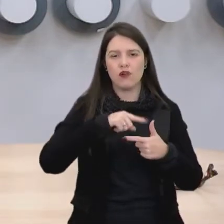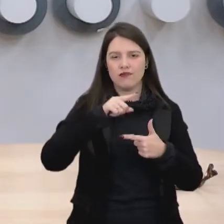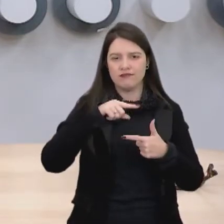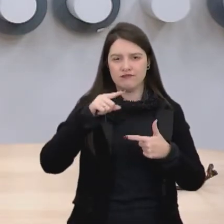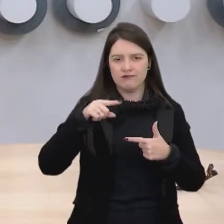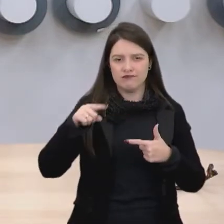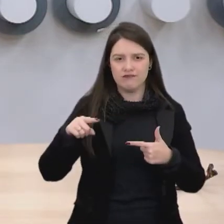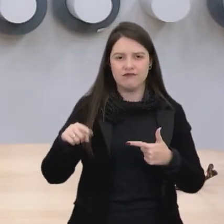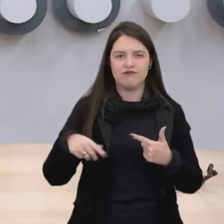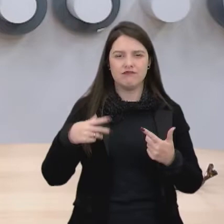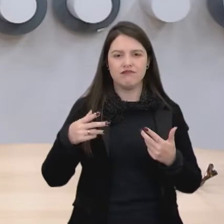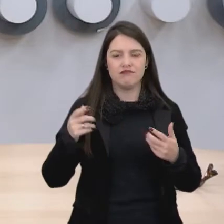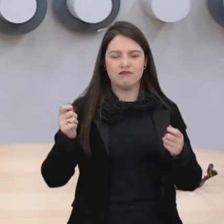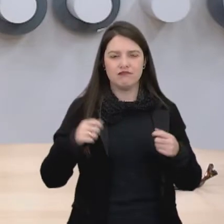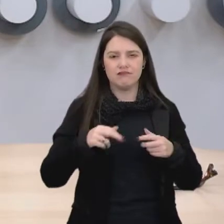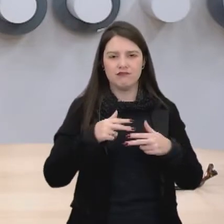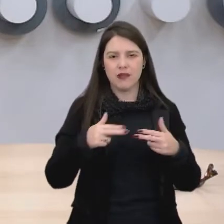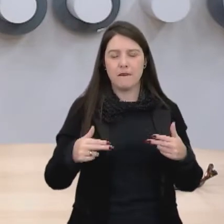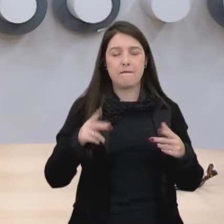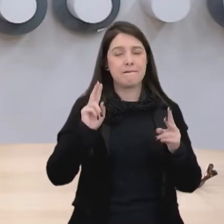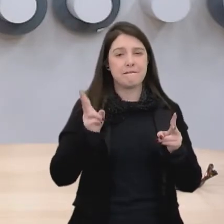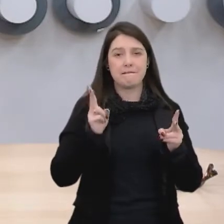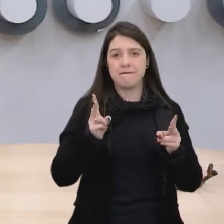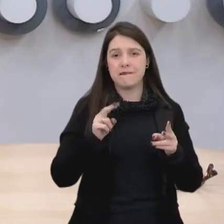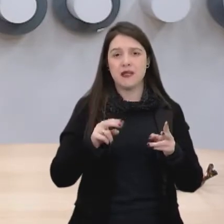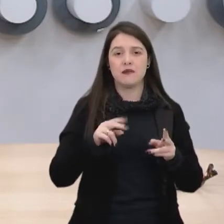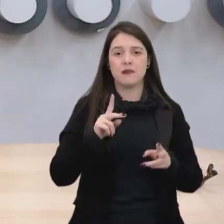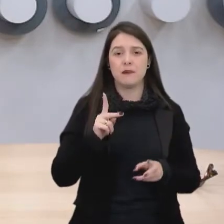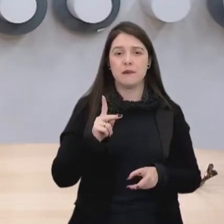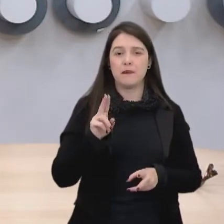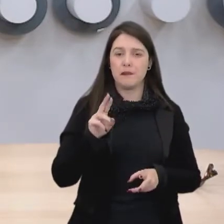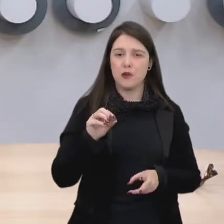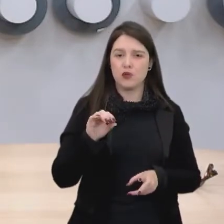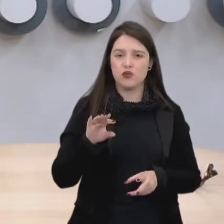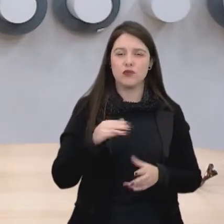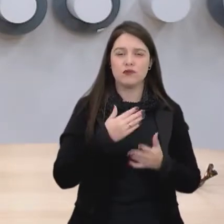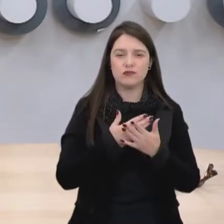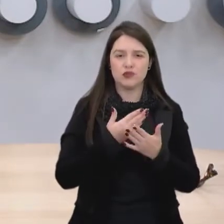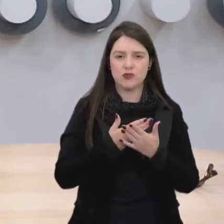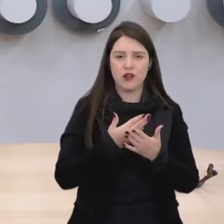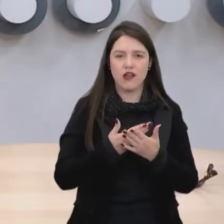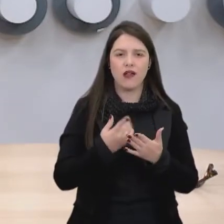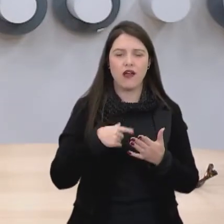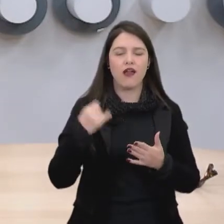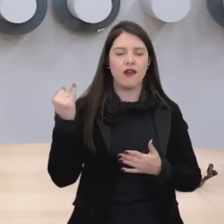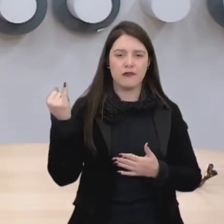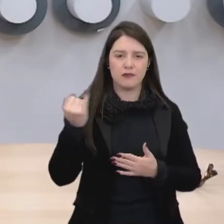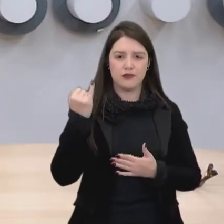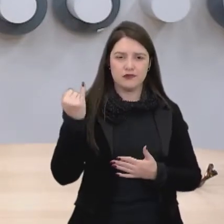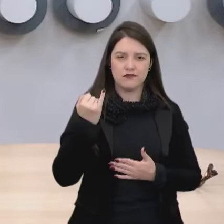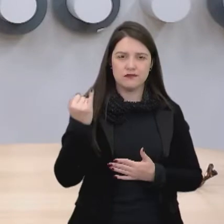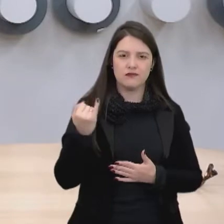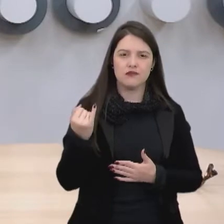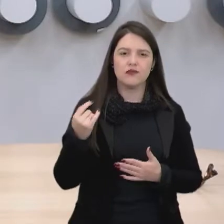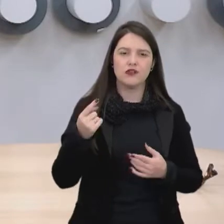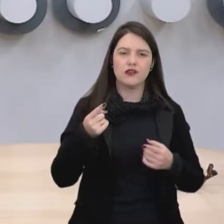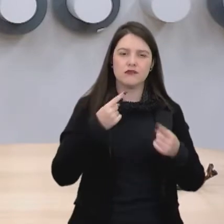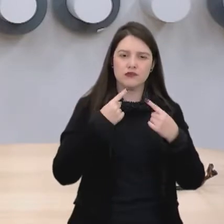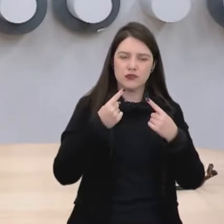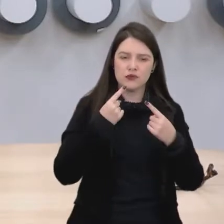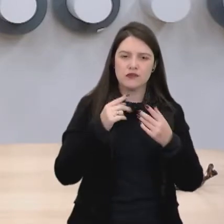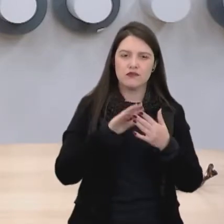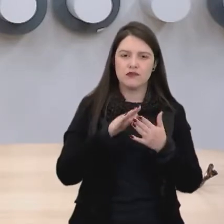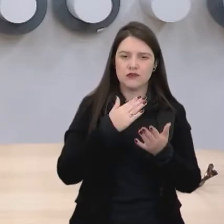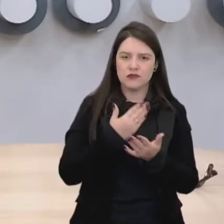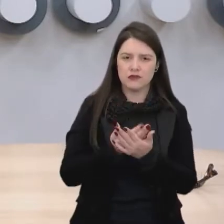né, da mesma proporção da sua instrução escolar. Por isso a importância da instrução escolar,